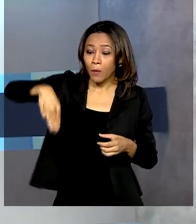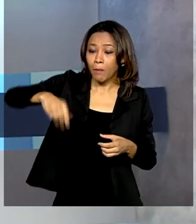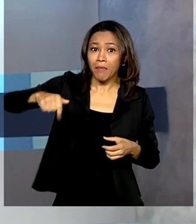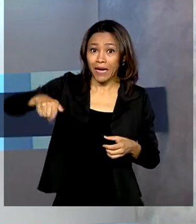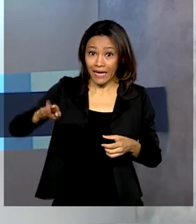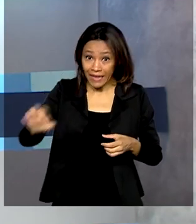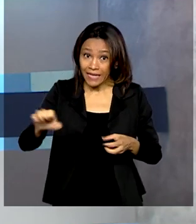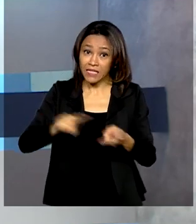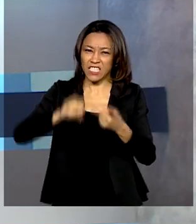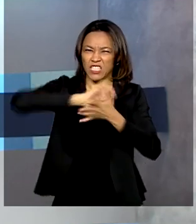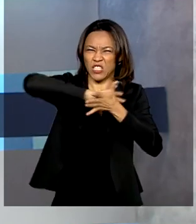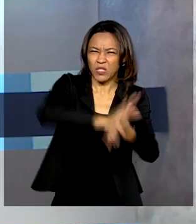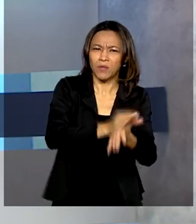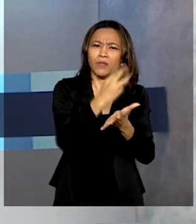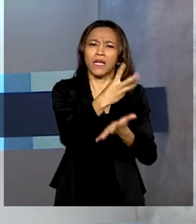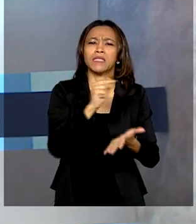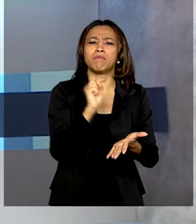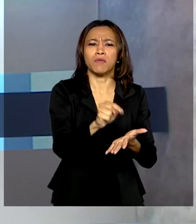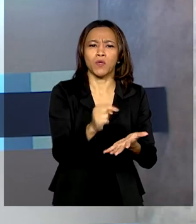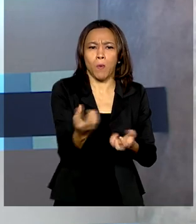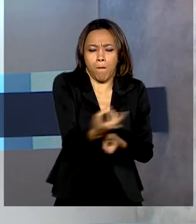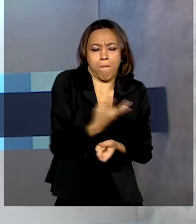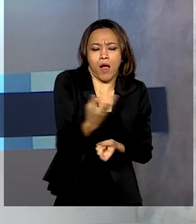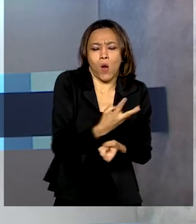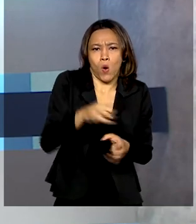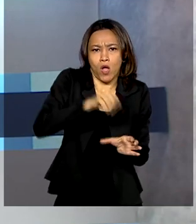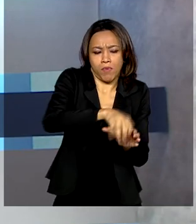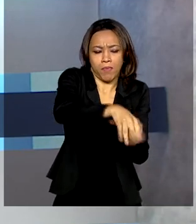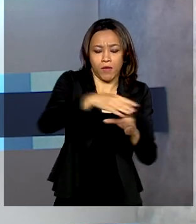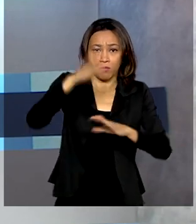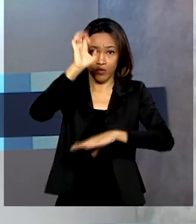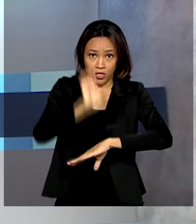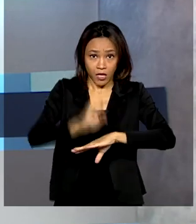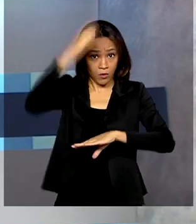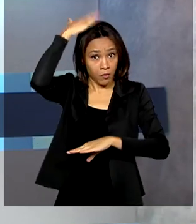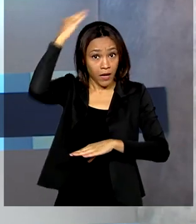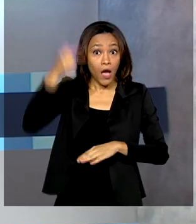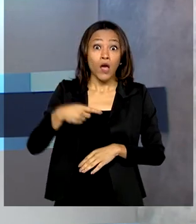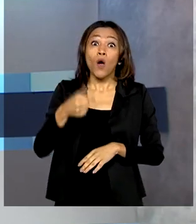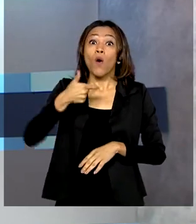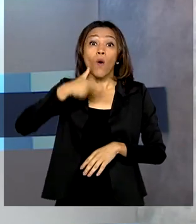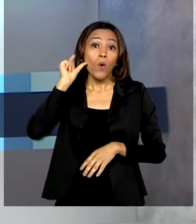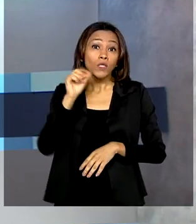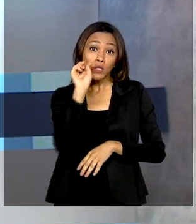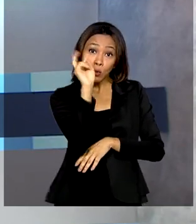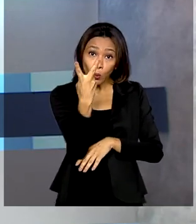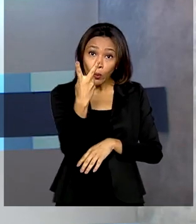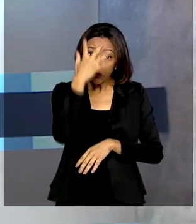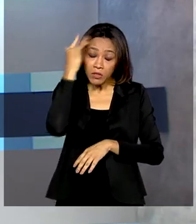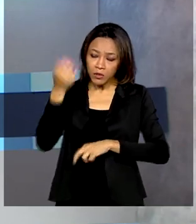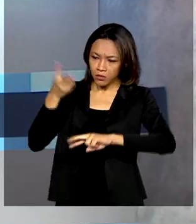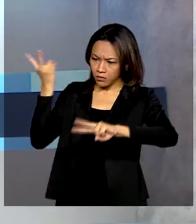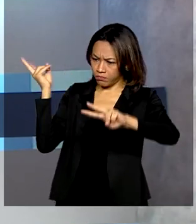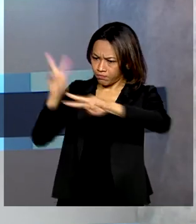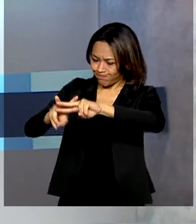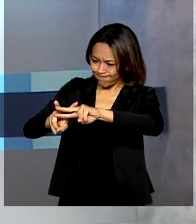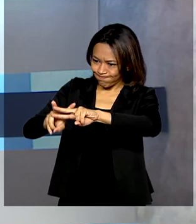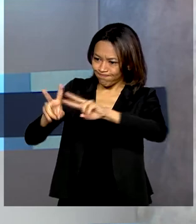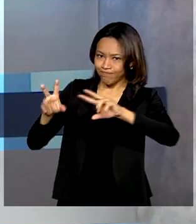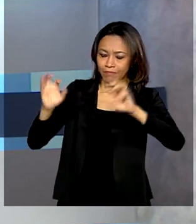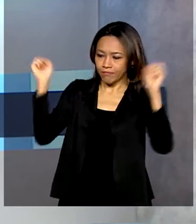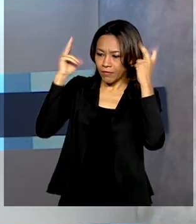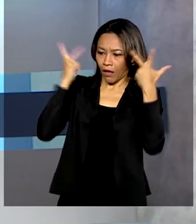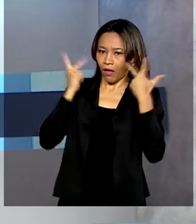três mil pés de maconha no Pará na ação que terminou ontem duas pessoas foram presas em flagrante por não possuírem